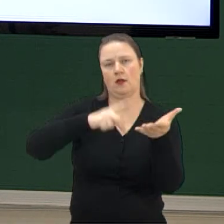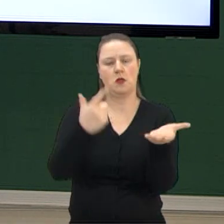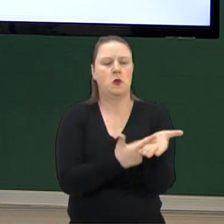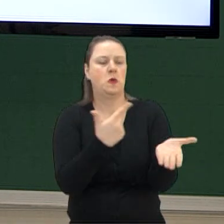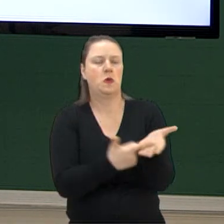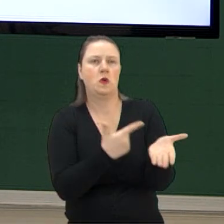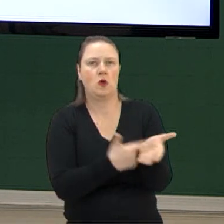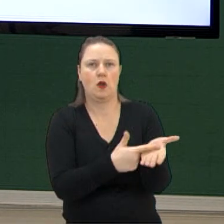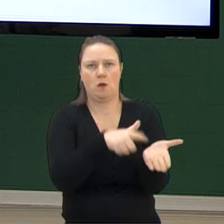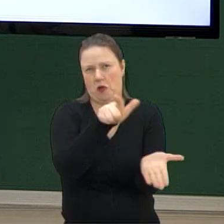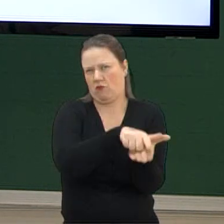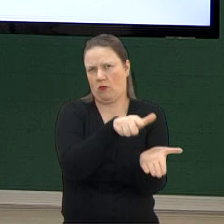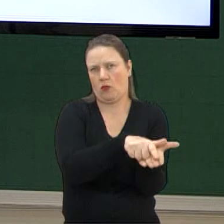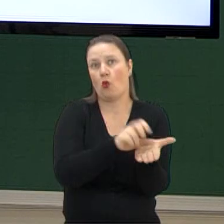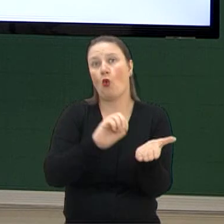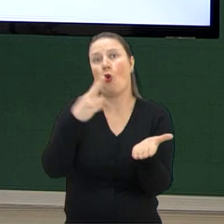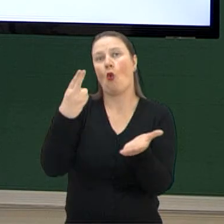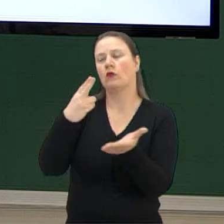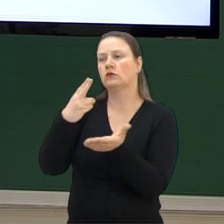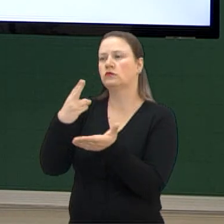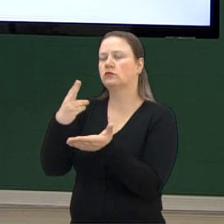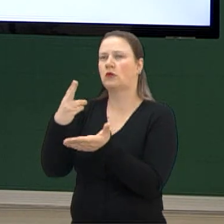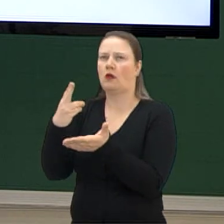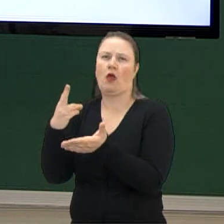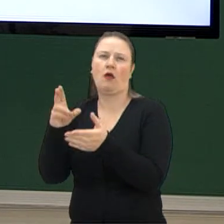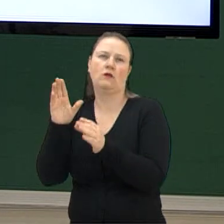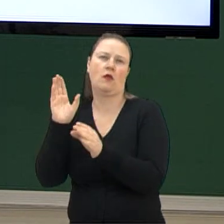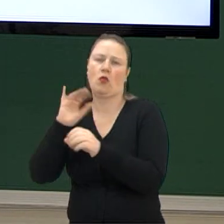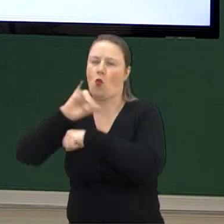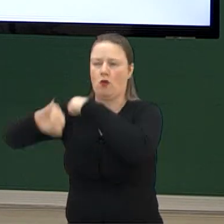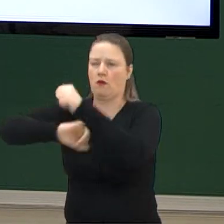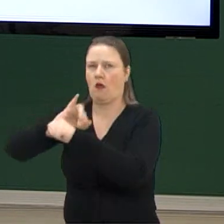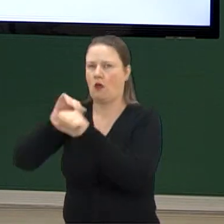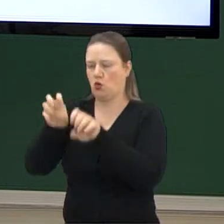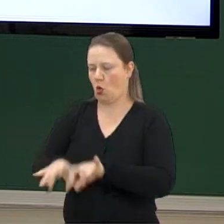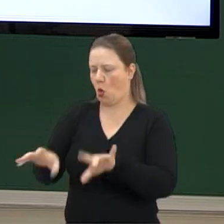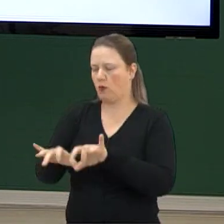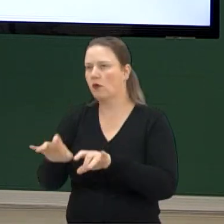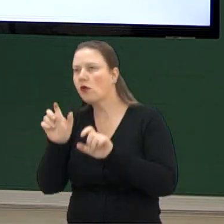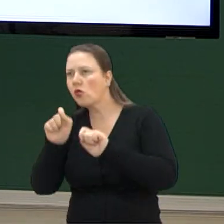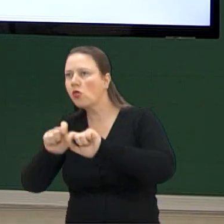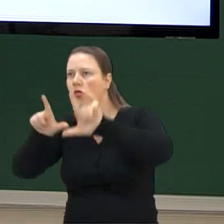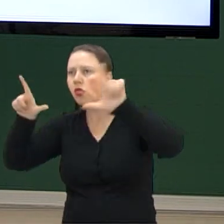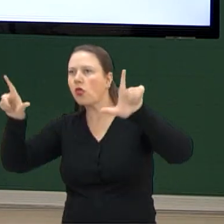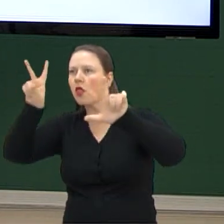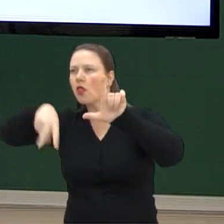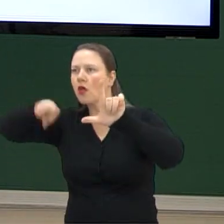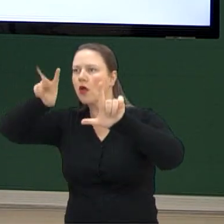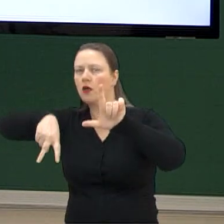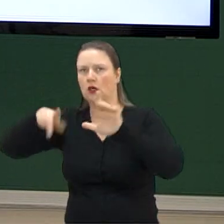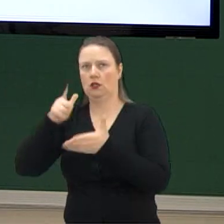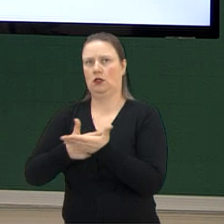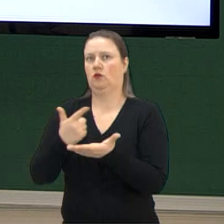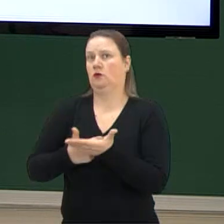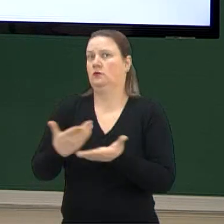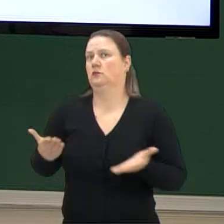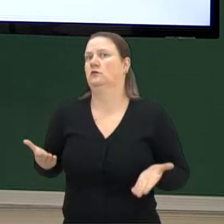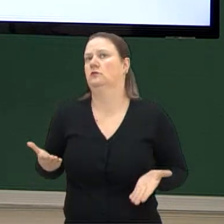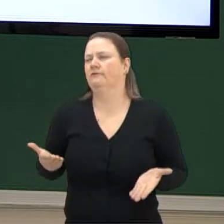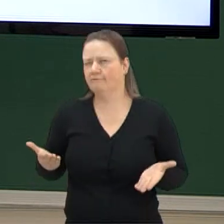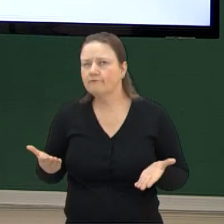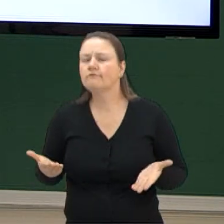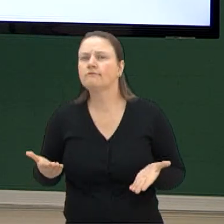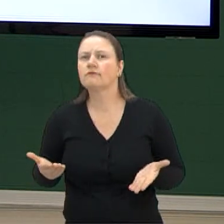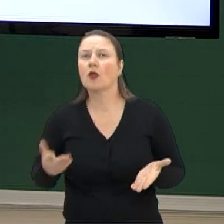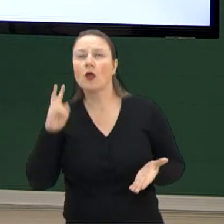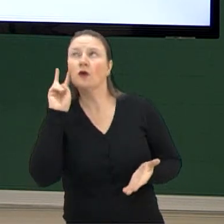ou livros digitais, 25. Olha a diferença que eu tenho da quantidade de percentual das pessoas